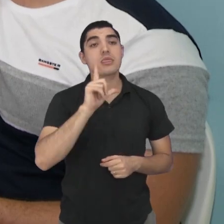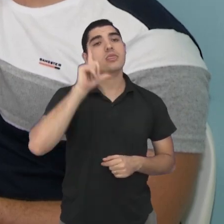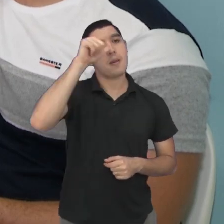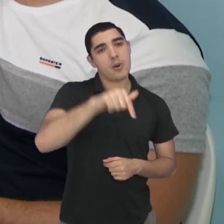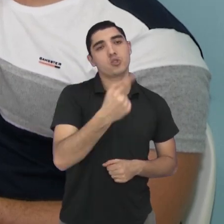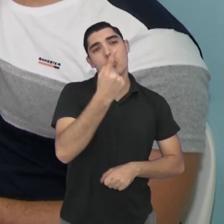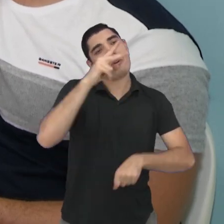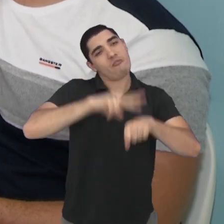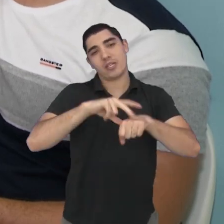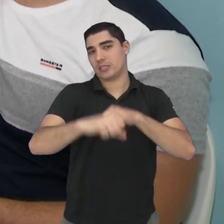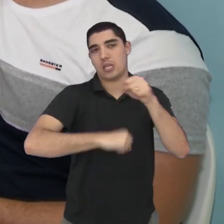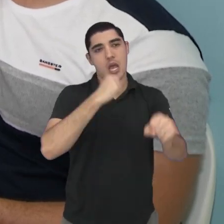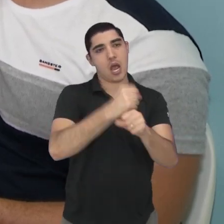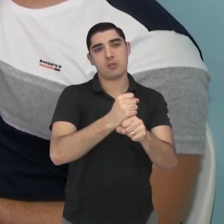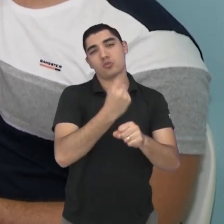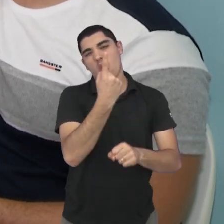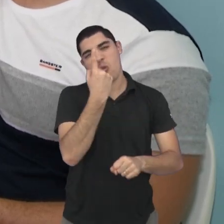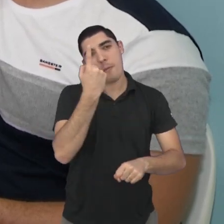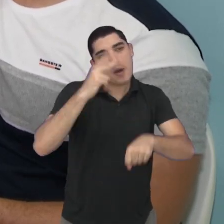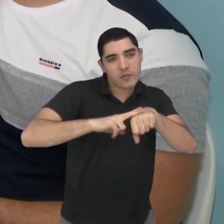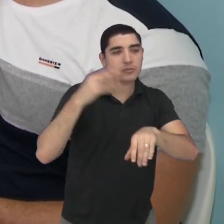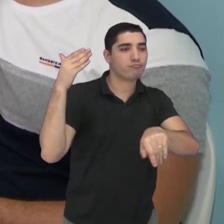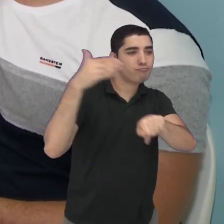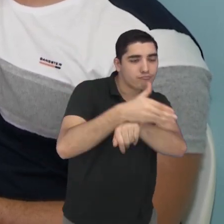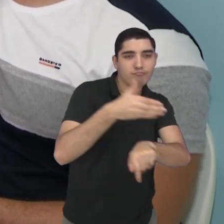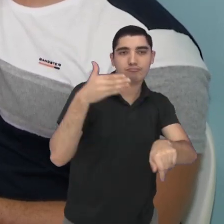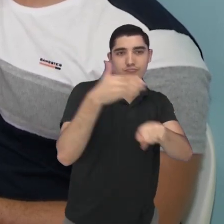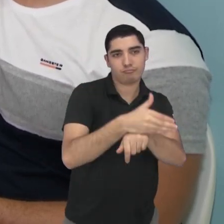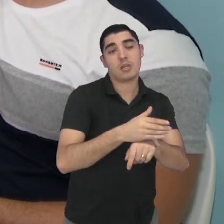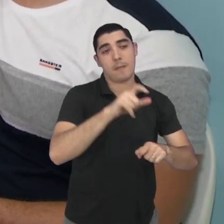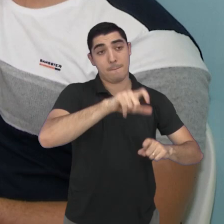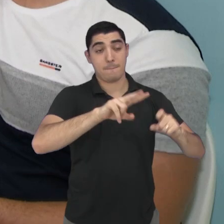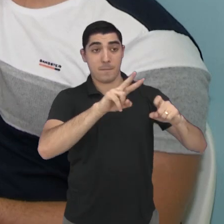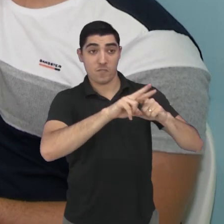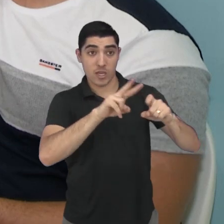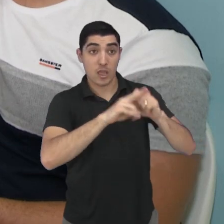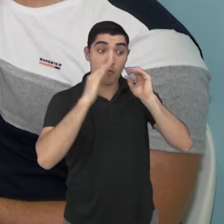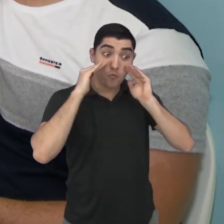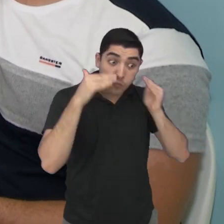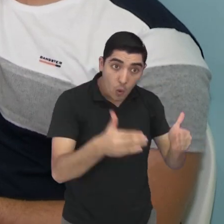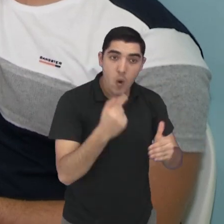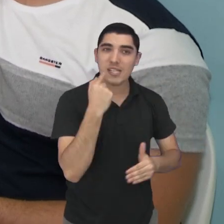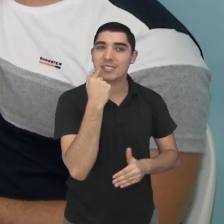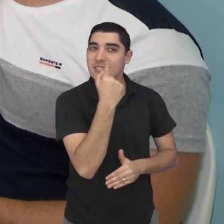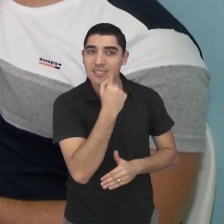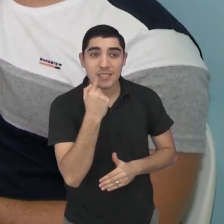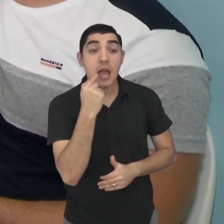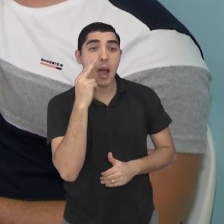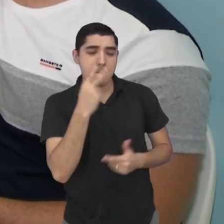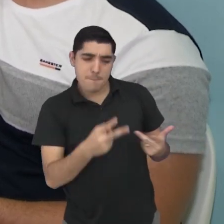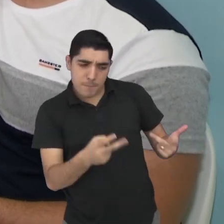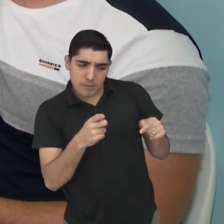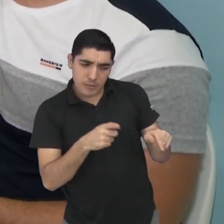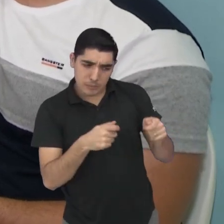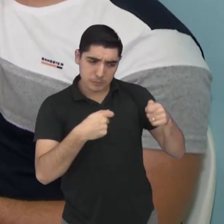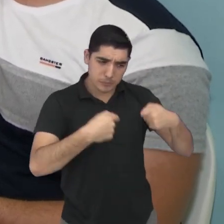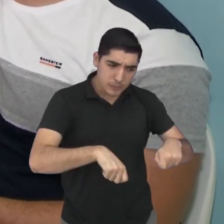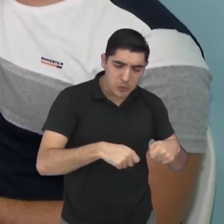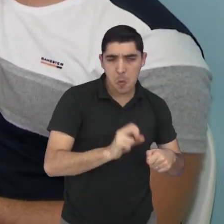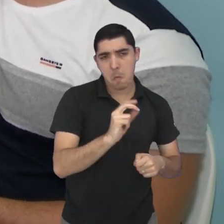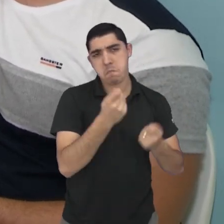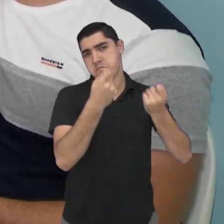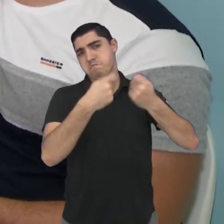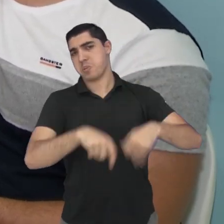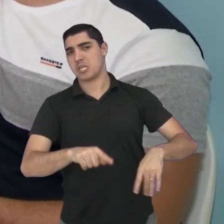uma avaliação de preferência com uma pessoa especializada para avaliar se é necessário fazer um procedimento